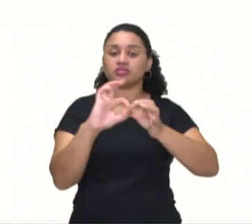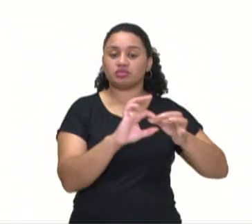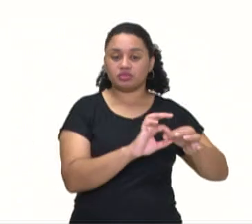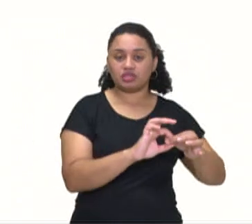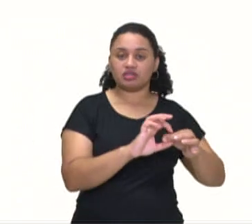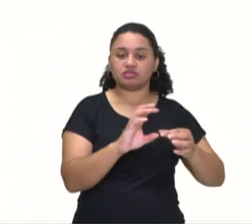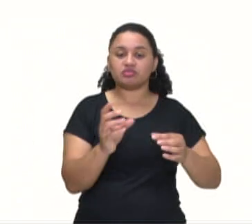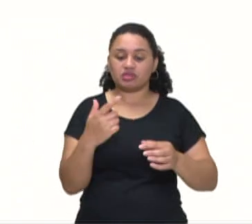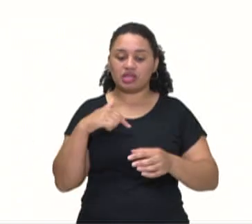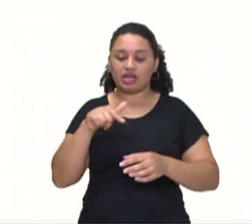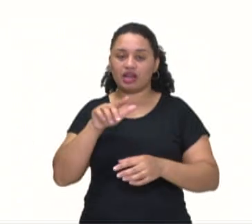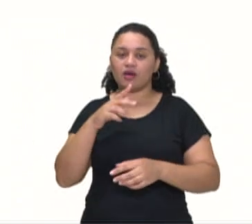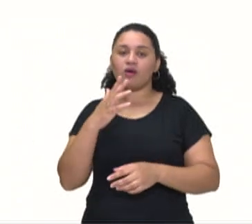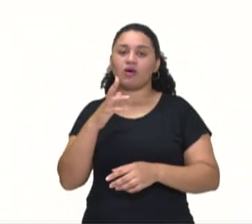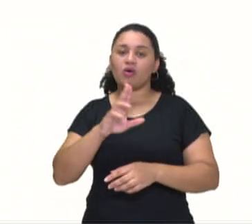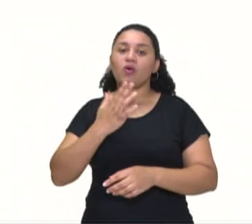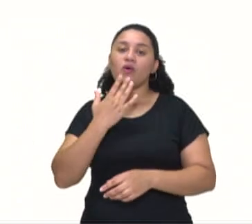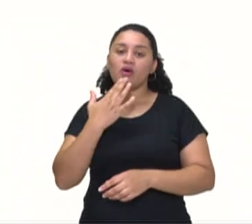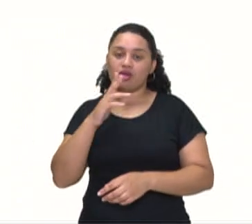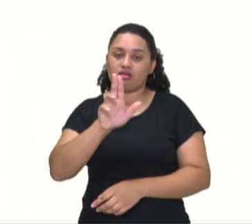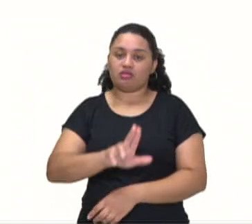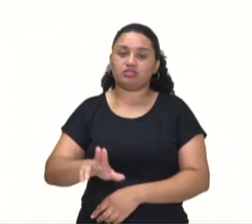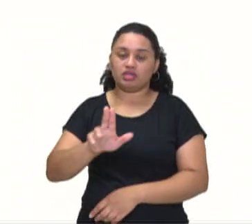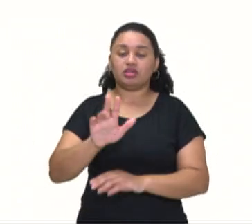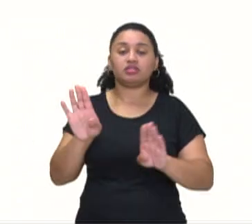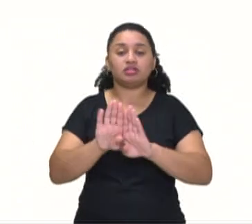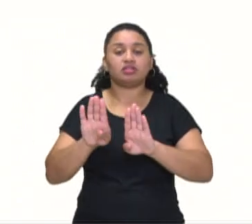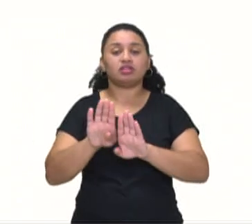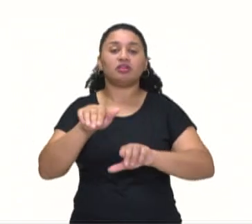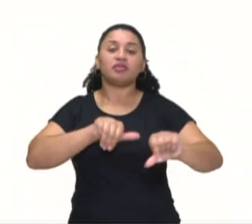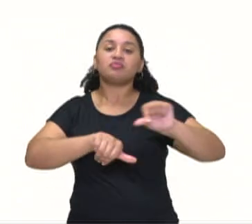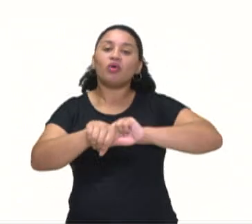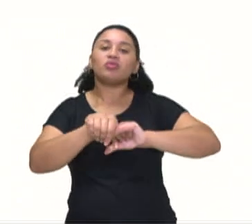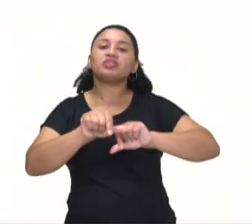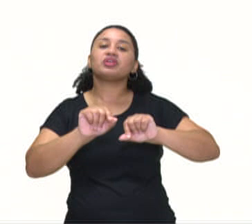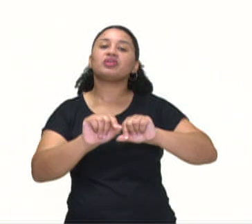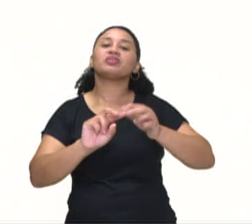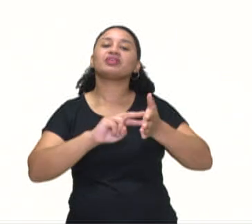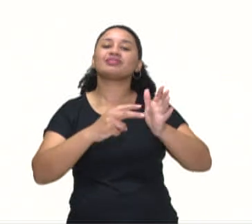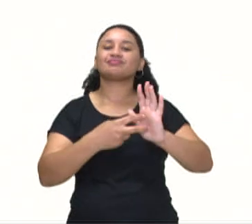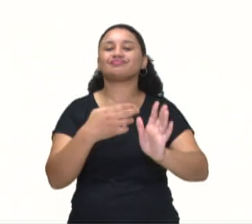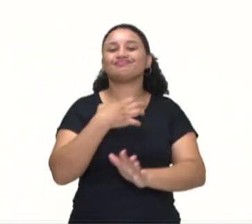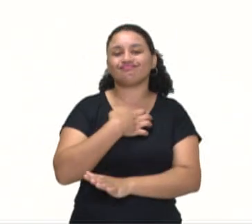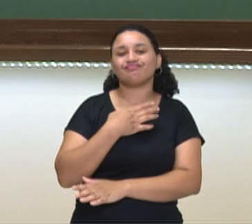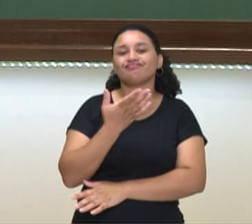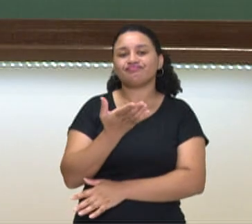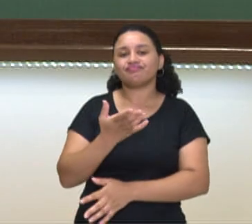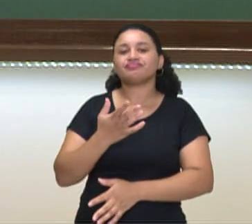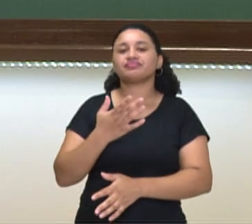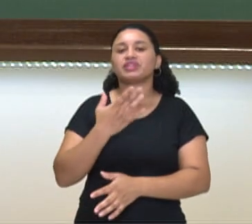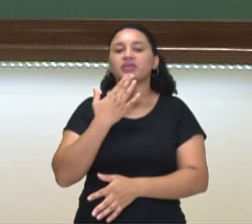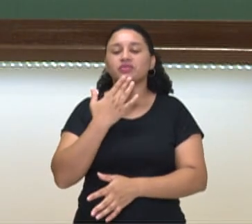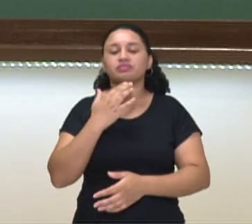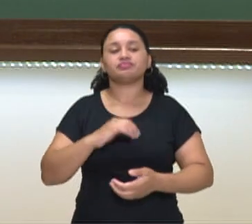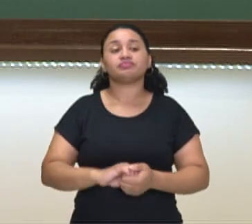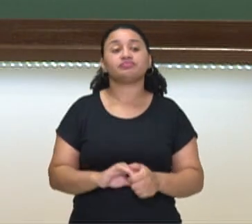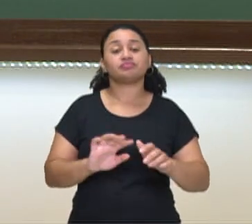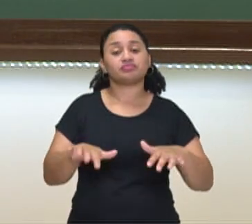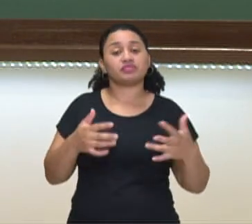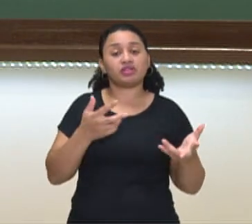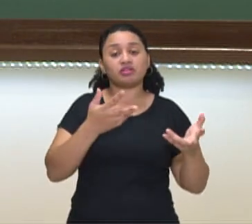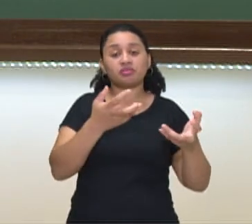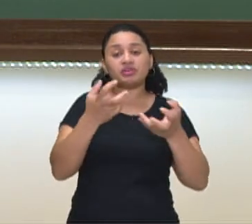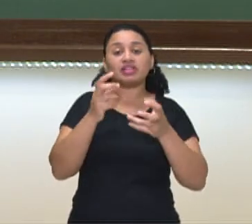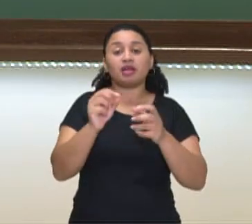é inserida, muda também o seu sentido. Então, vocês viram aí que as cores,